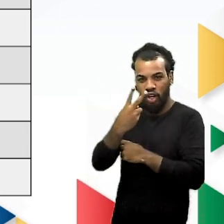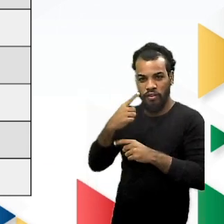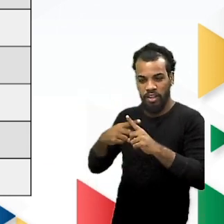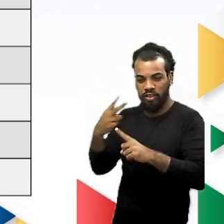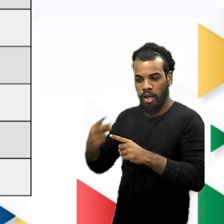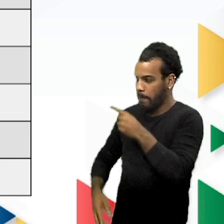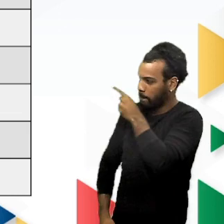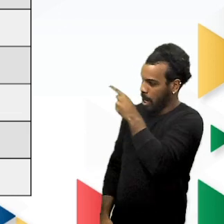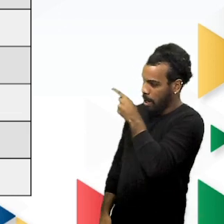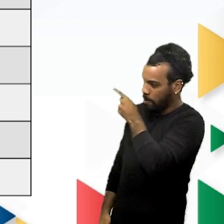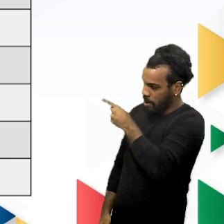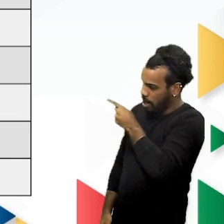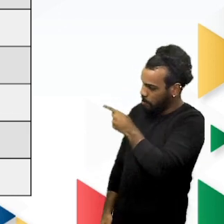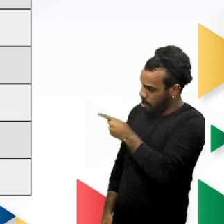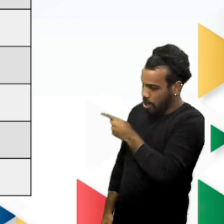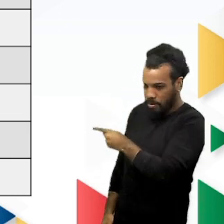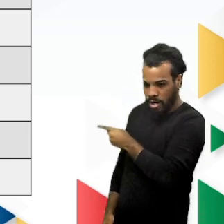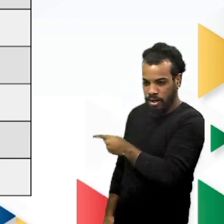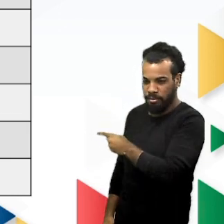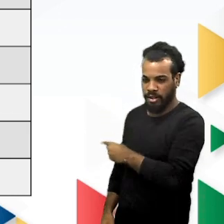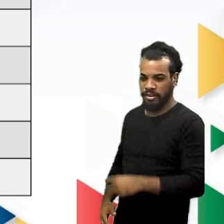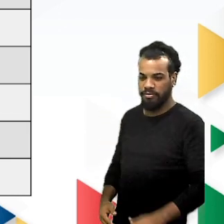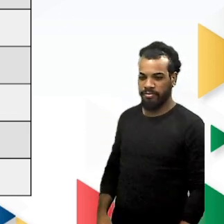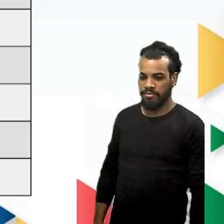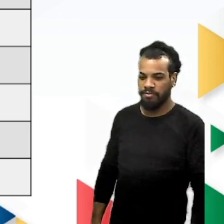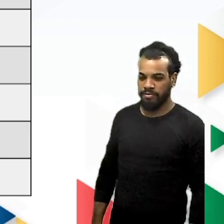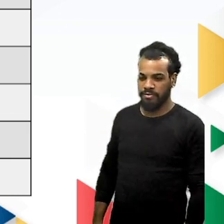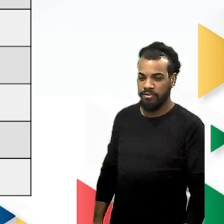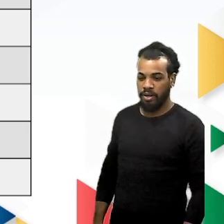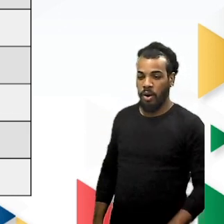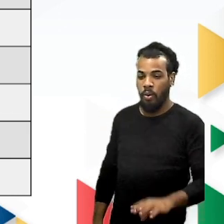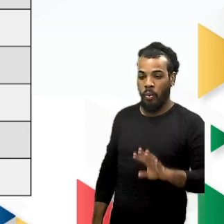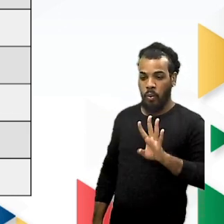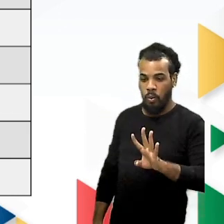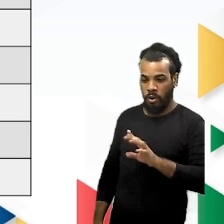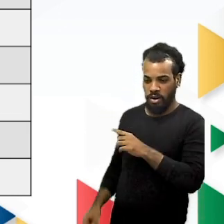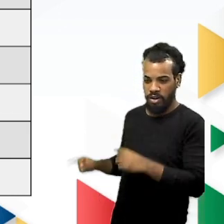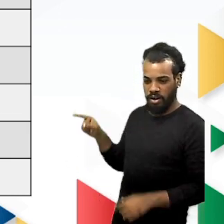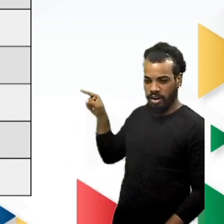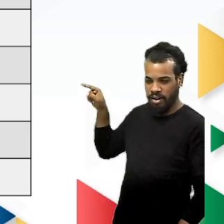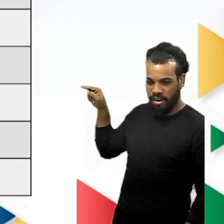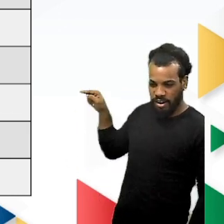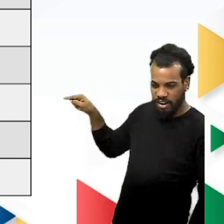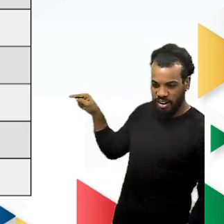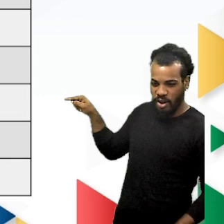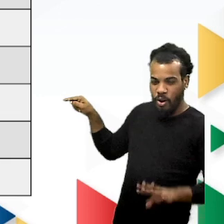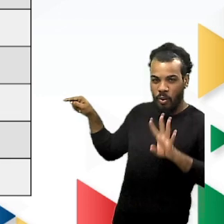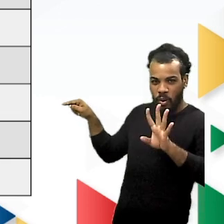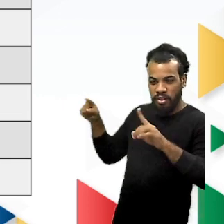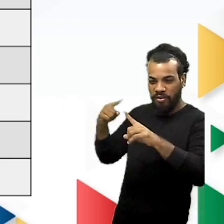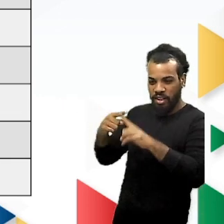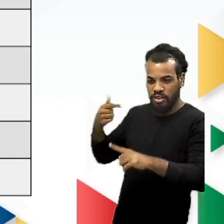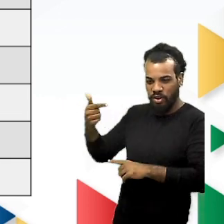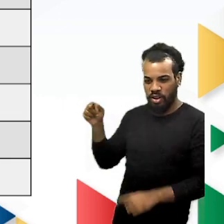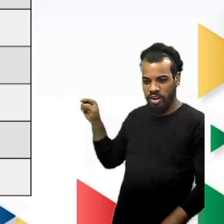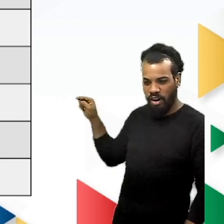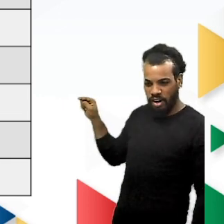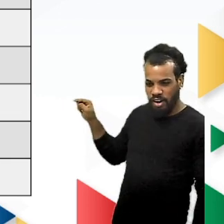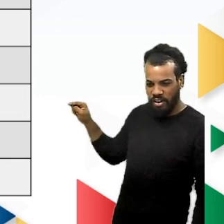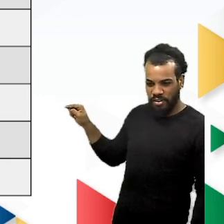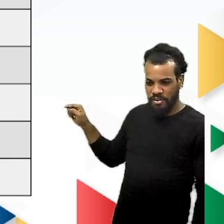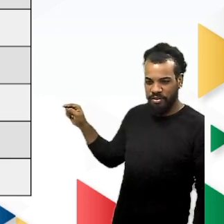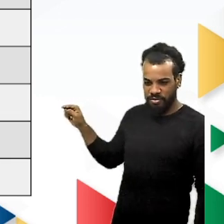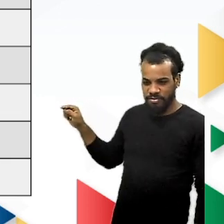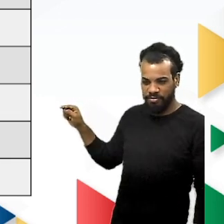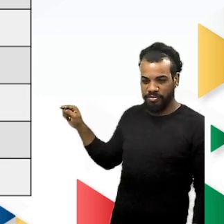o T4, que é 4 vezes 2, 2 elevado ao cubo, que é 2 vezes 2 vezes 2, 3